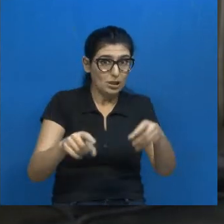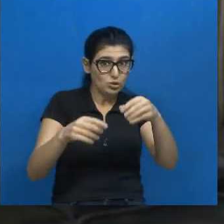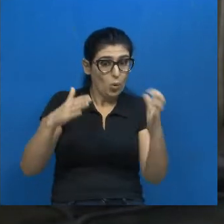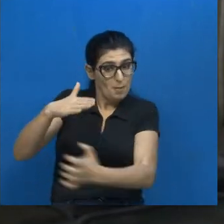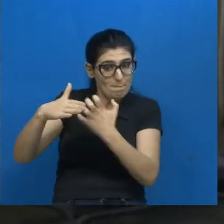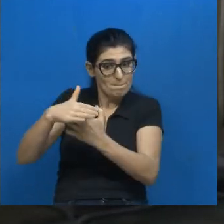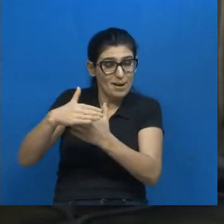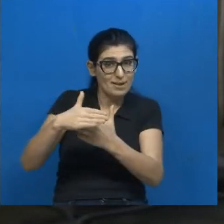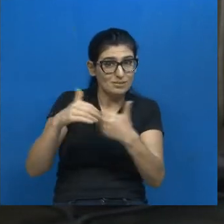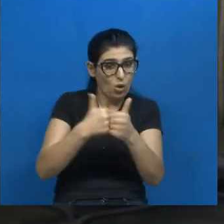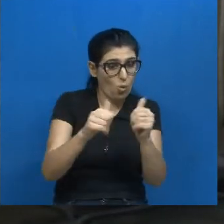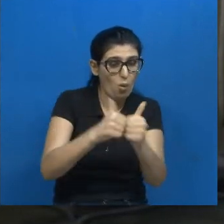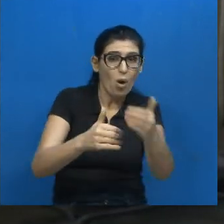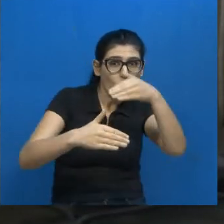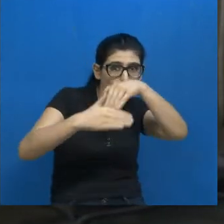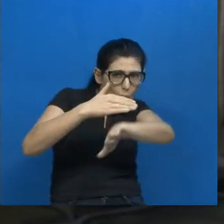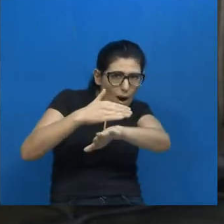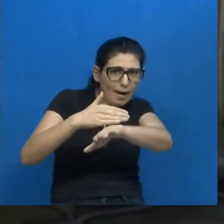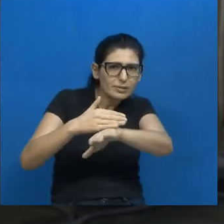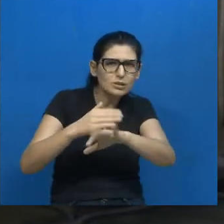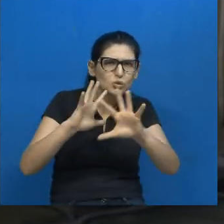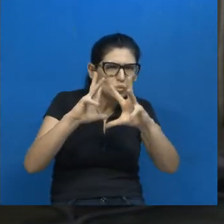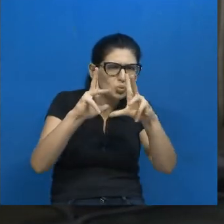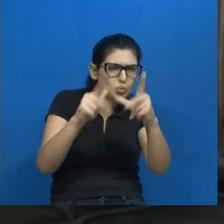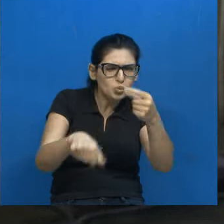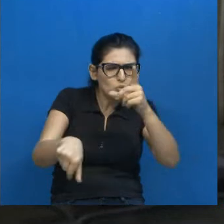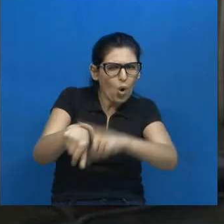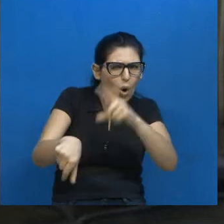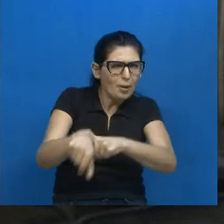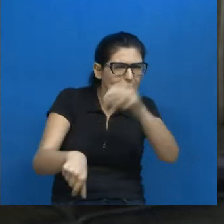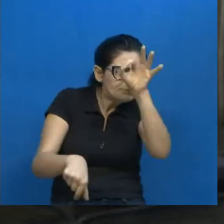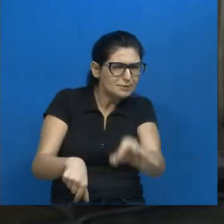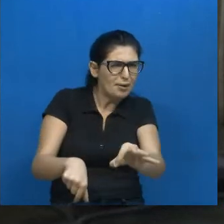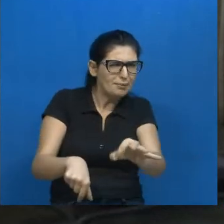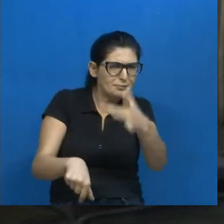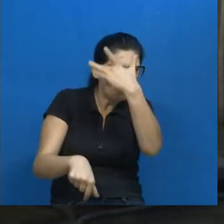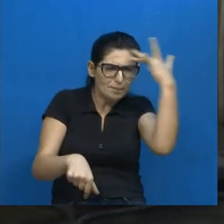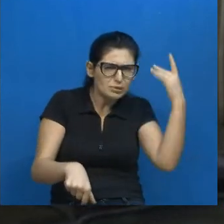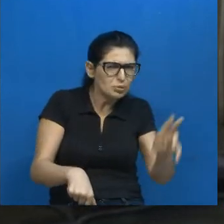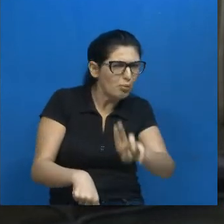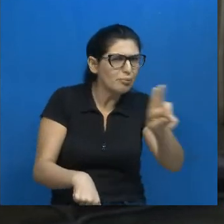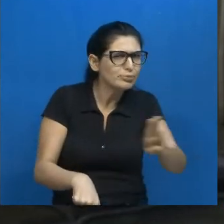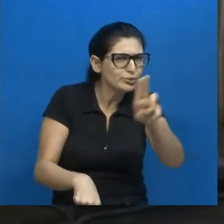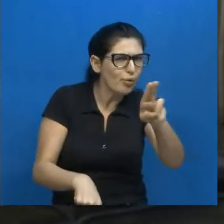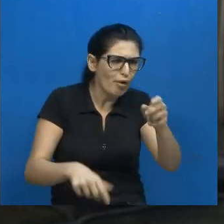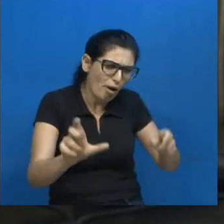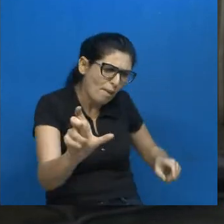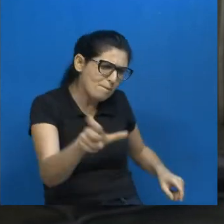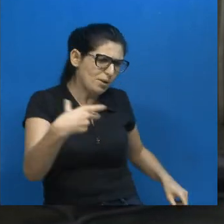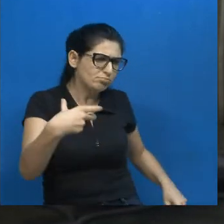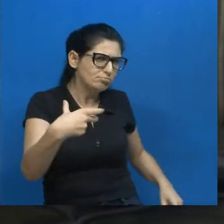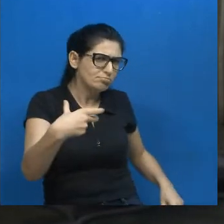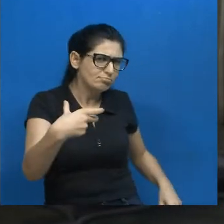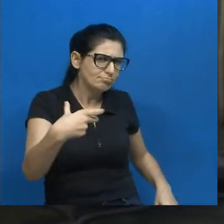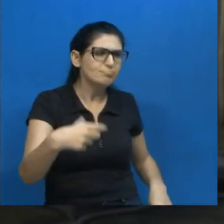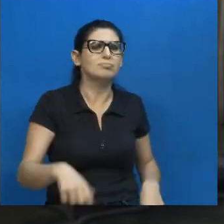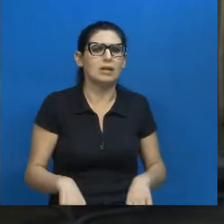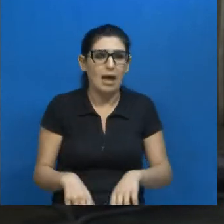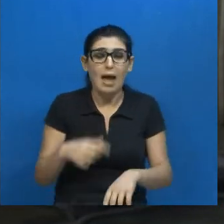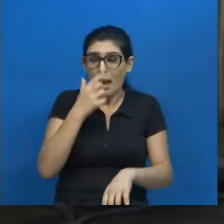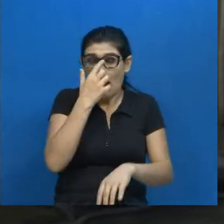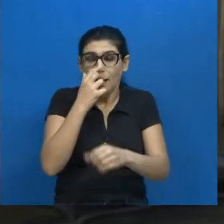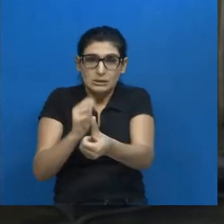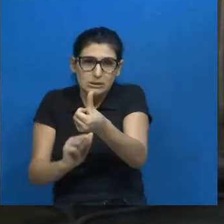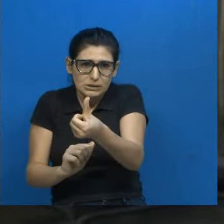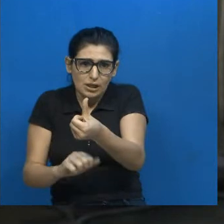a análise que foi feita no banco de dados foi deste registro eletrônico. Foi feito as análises de forma clara. Pegou-se das